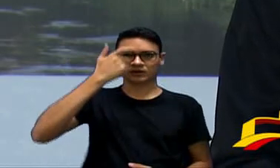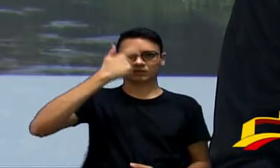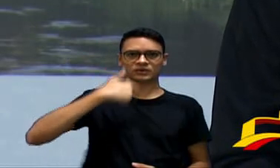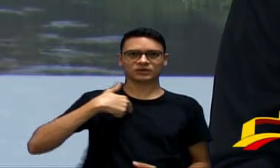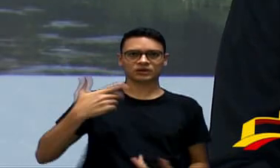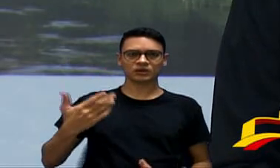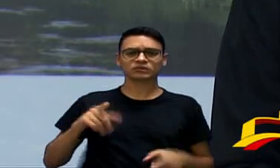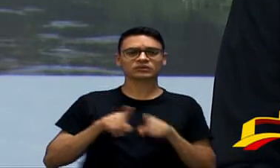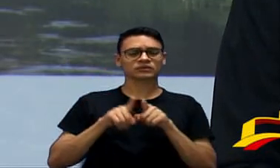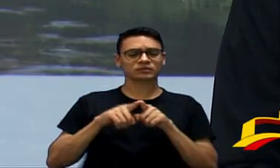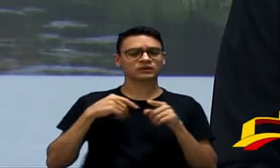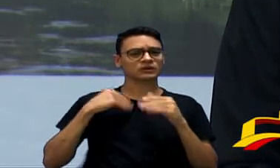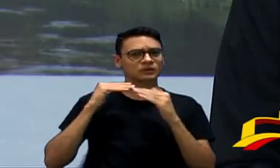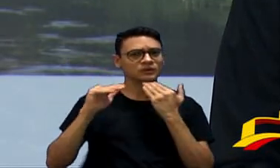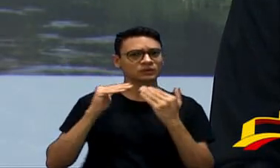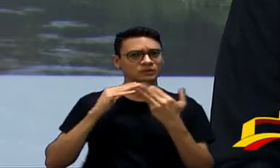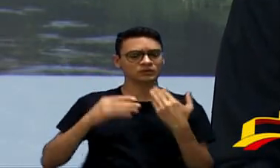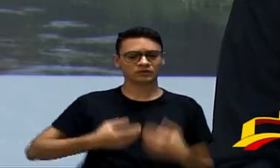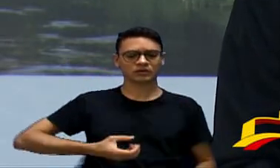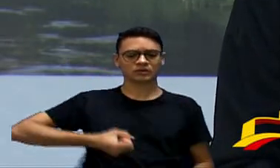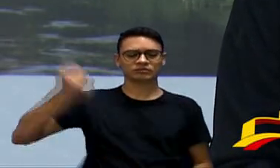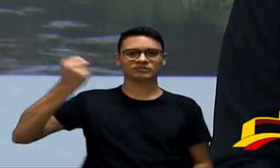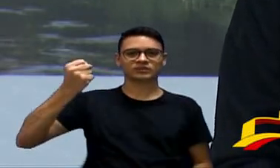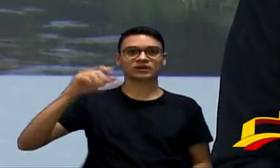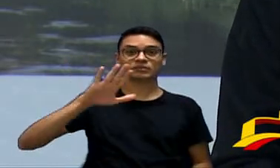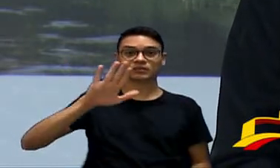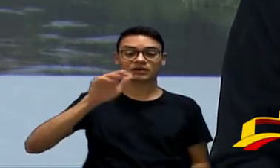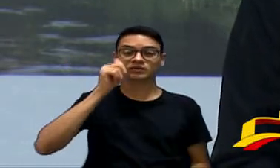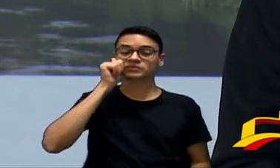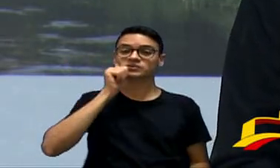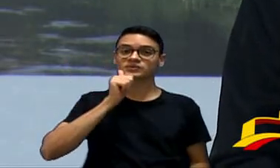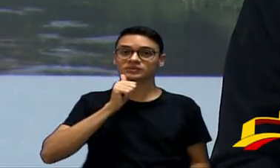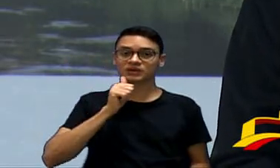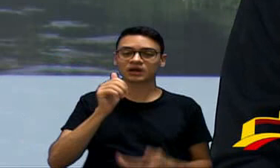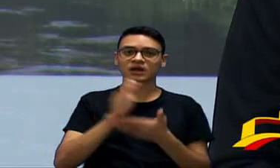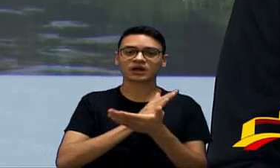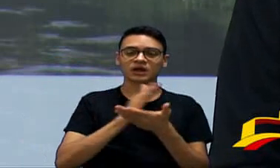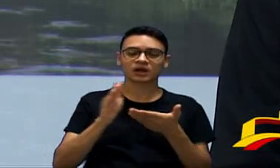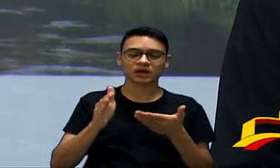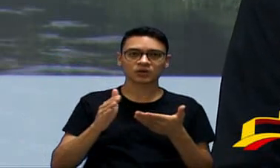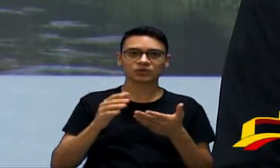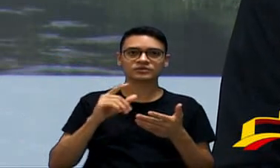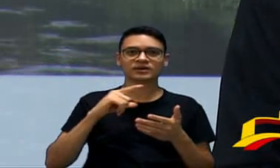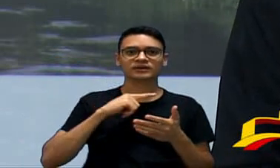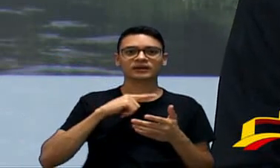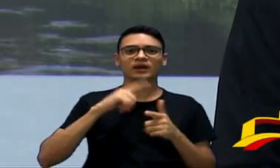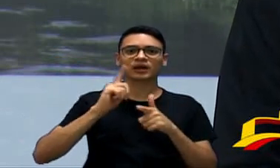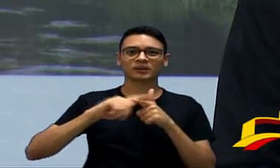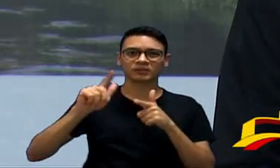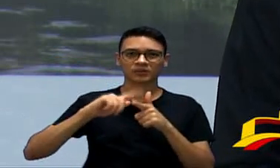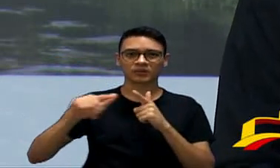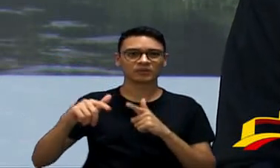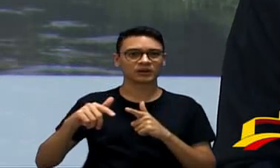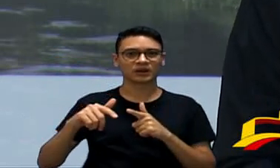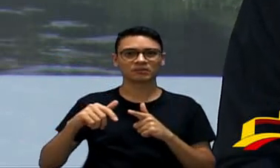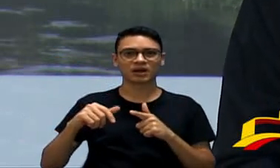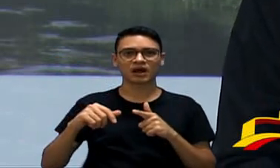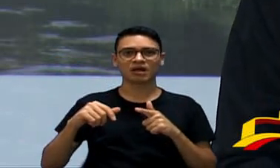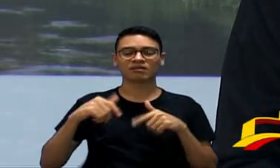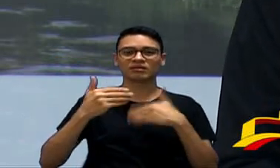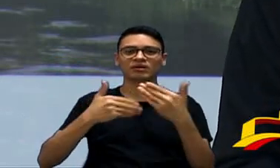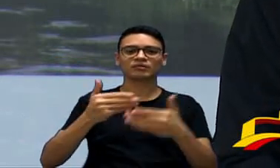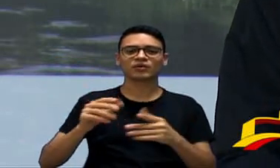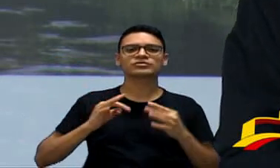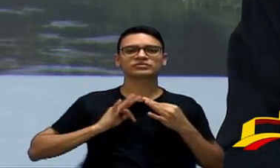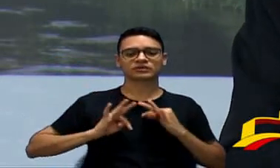pessoalmente eu sou contra o aborto. Porém, as mulheres que fazem o aborto mal feito precisam de tratamento, precisam de cuidado. Ou porque a mulher